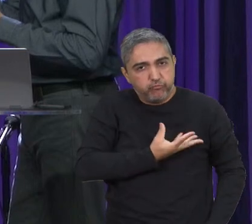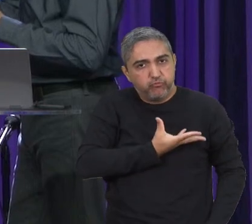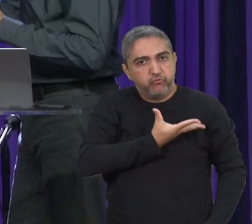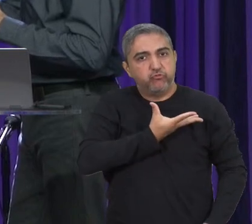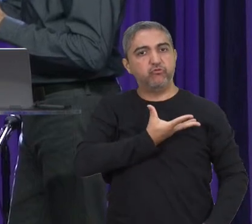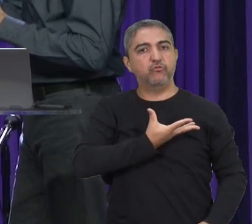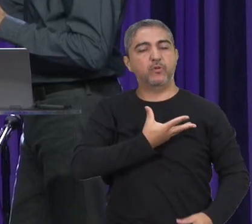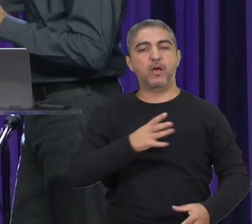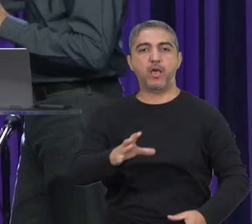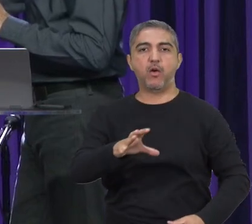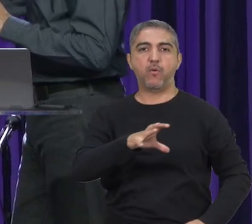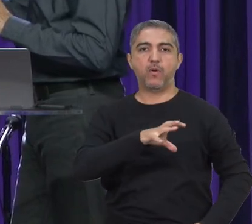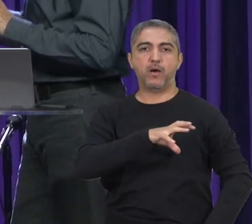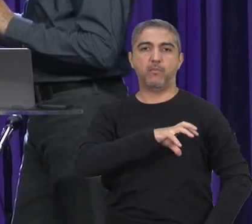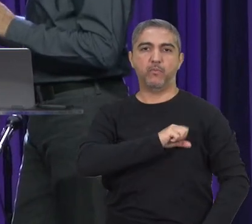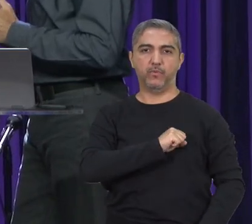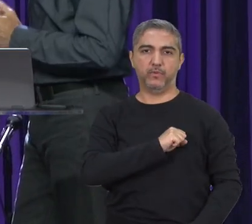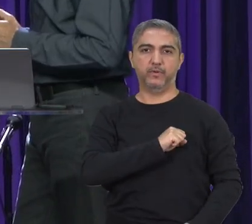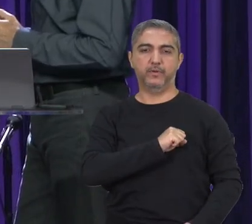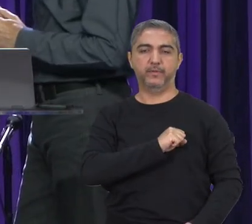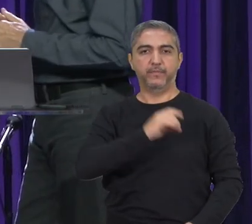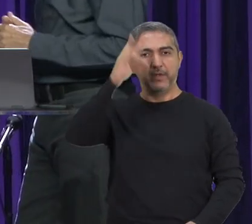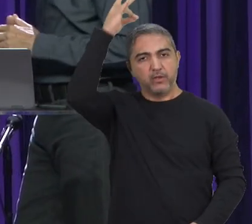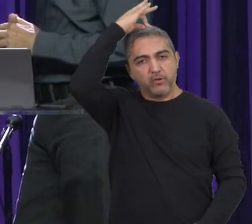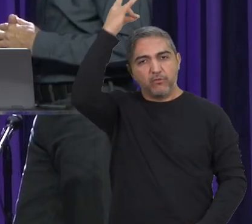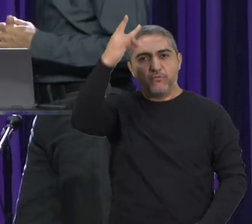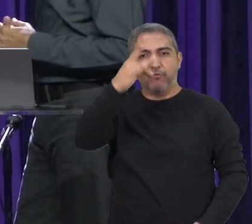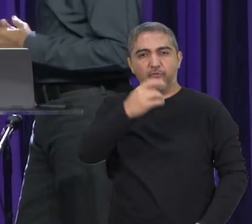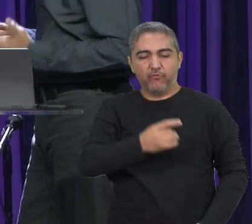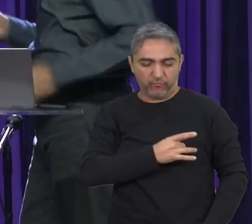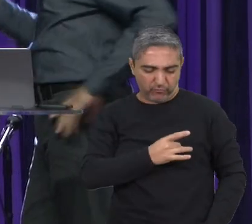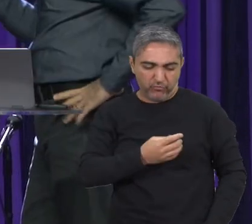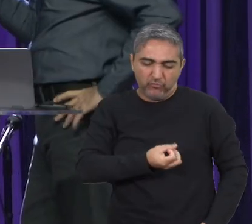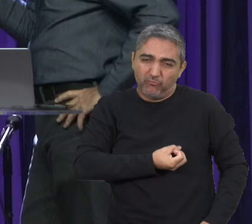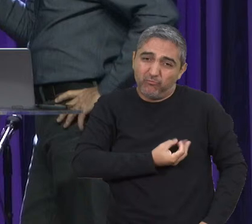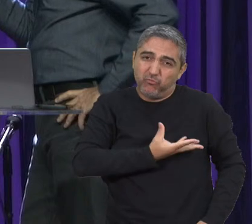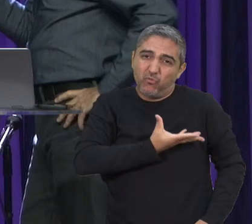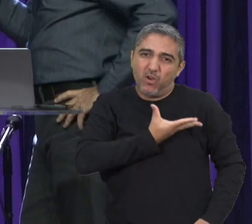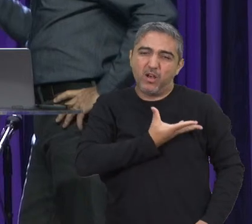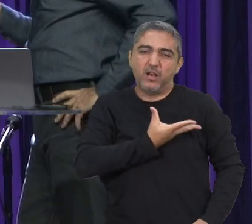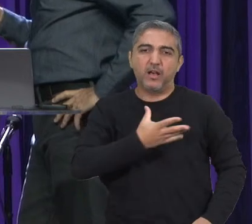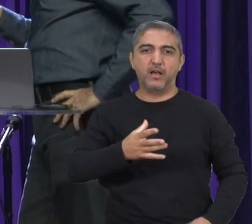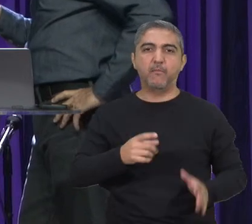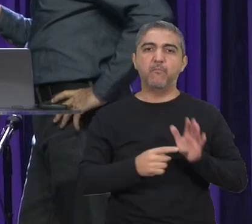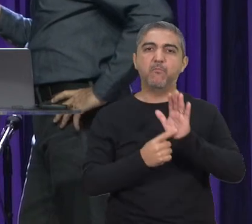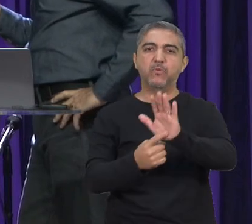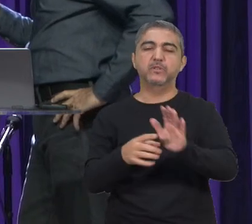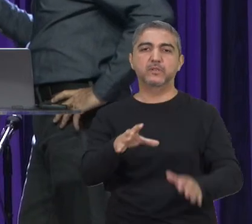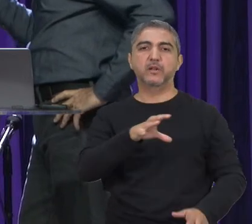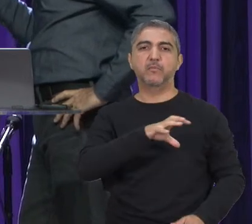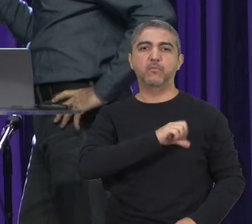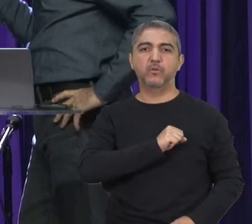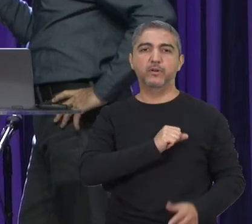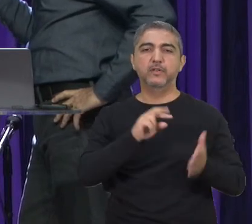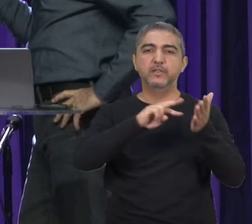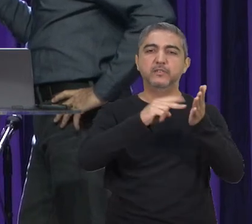lista, ele começa com essas 8 manifestações do amor: alegria,